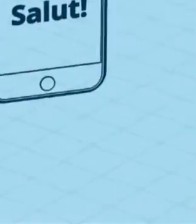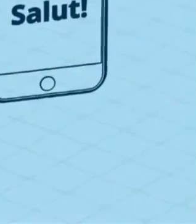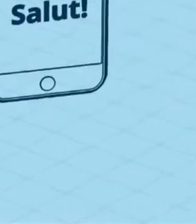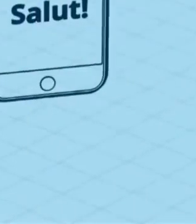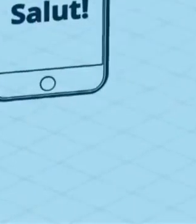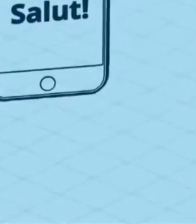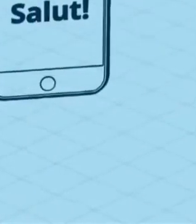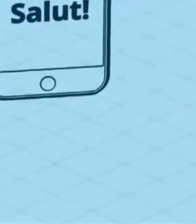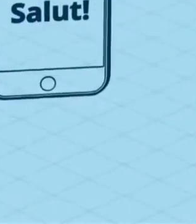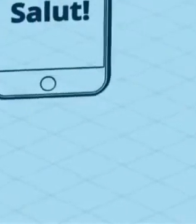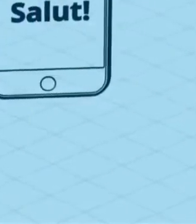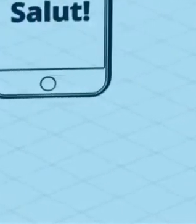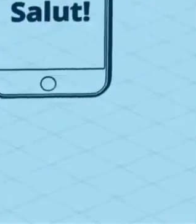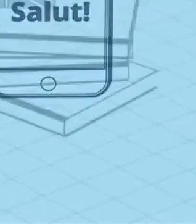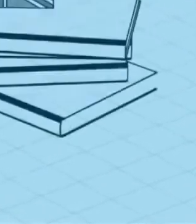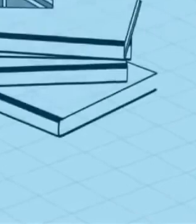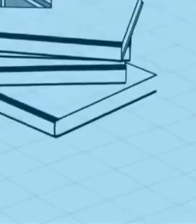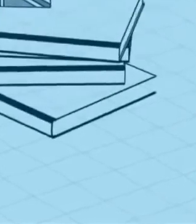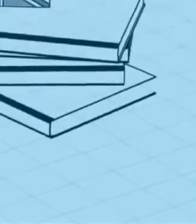Música